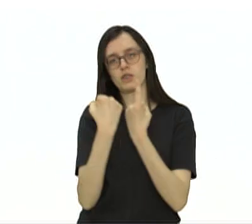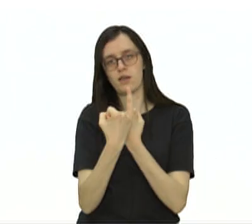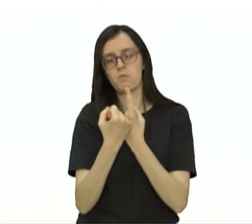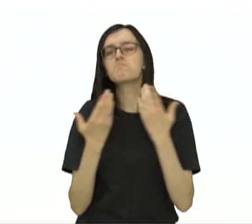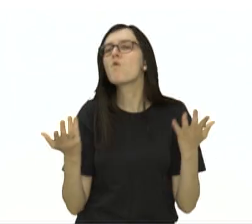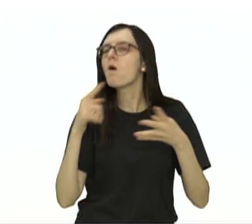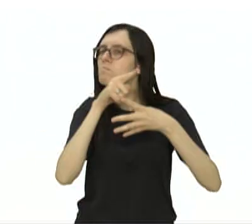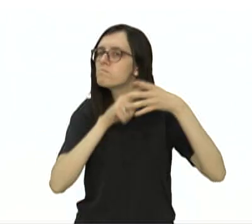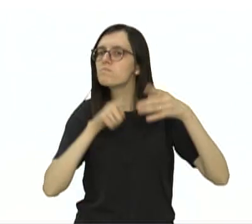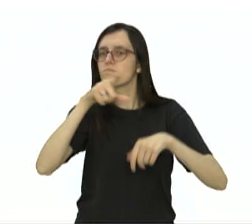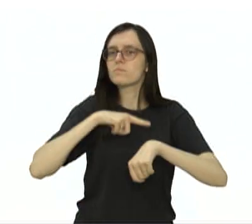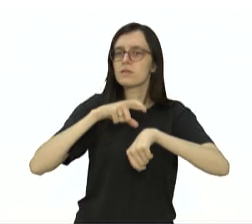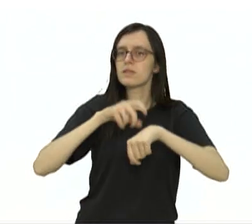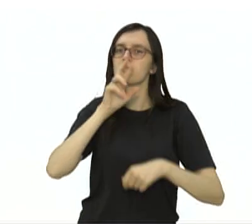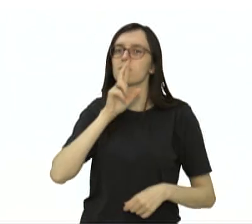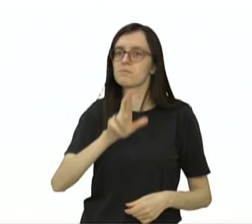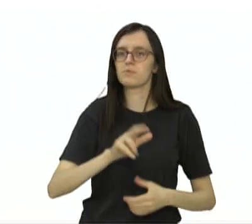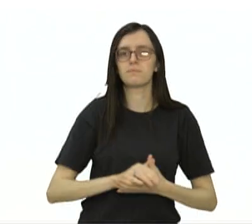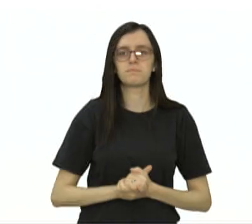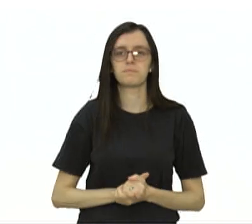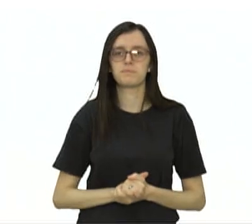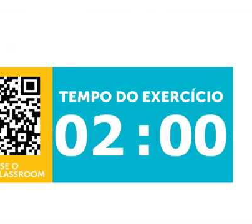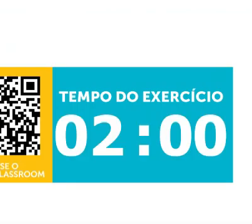você tem um tempinho para responder.